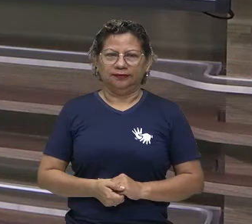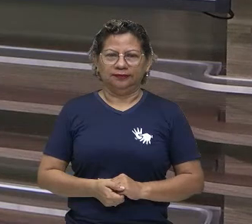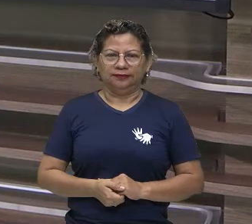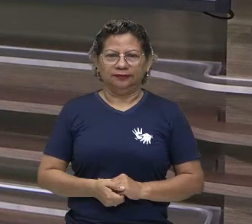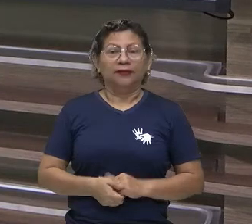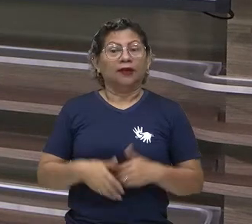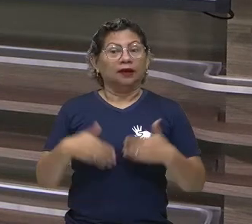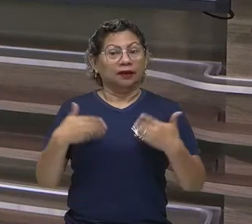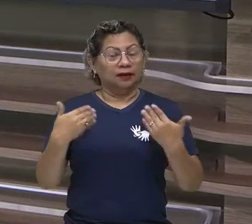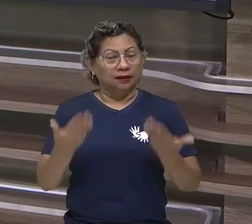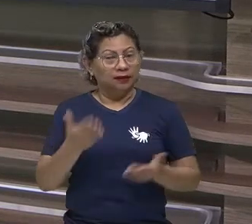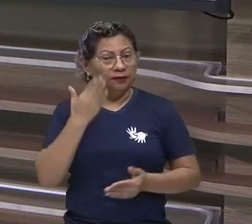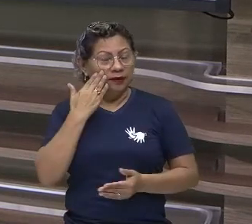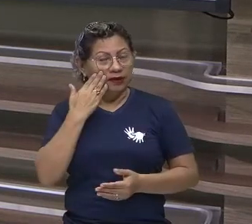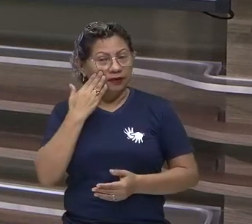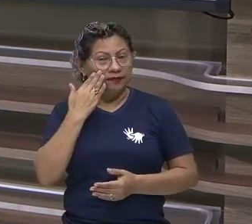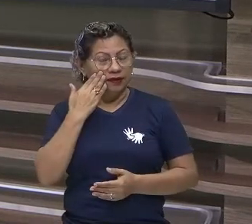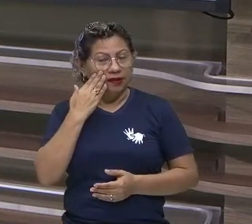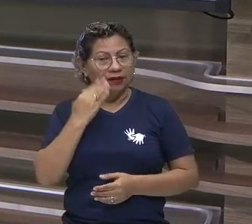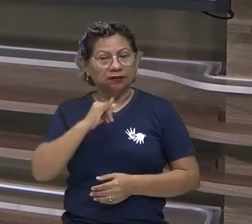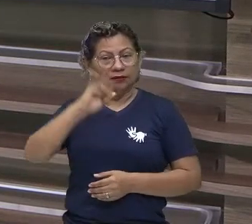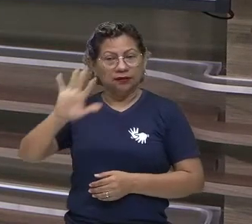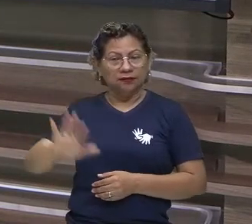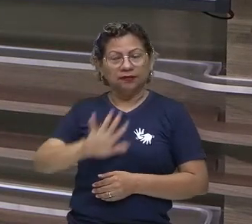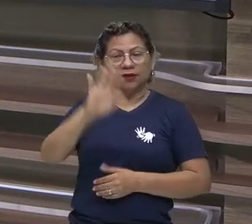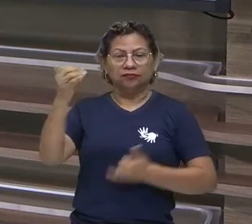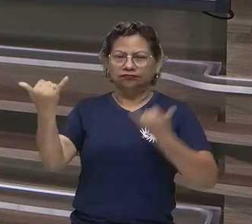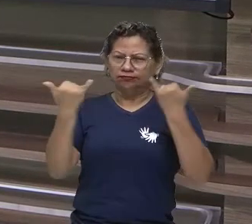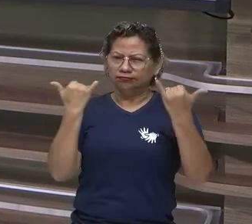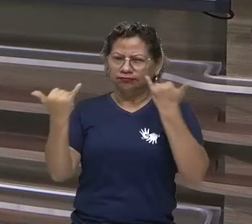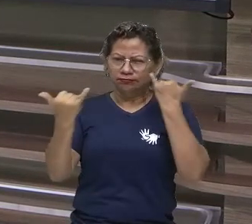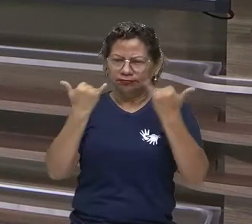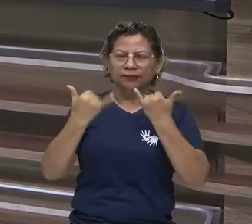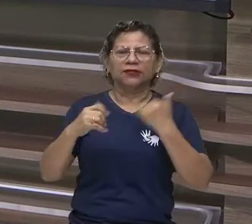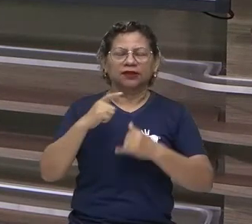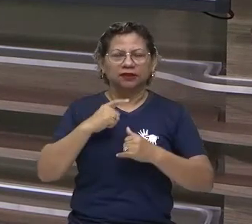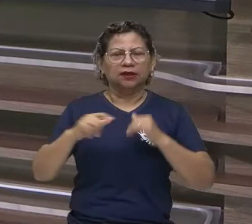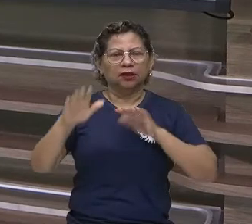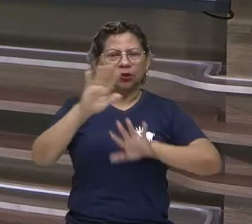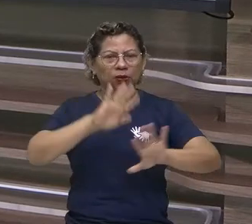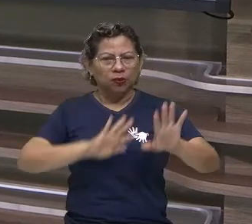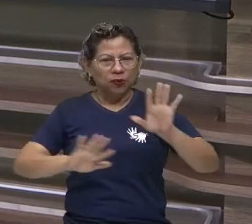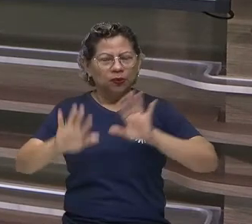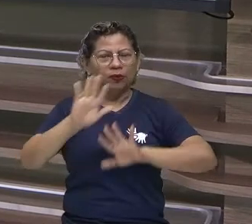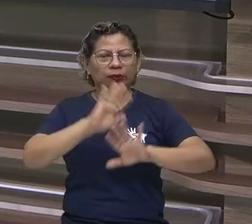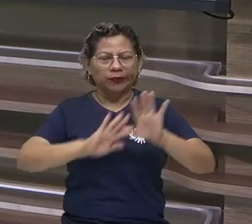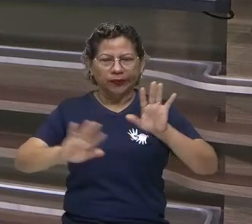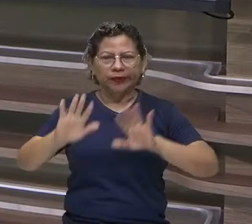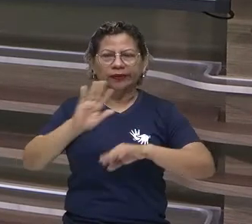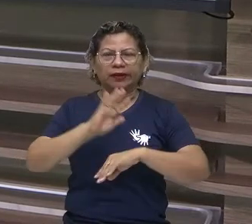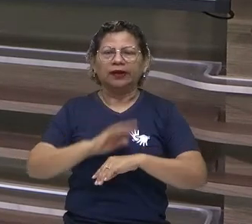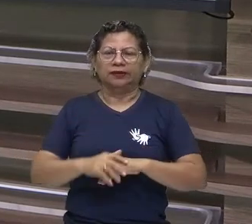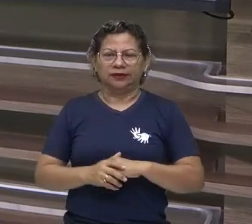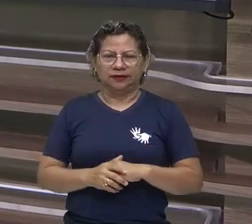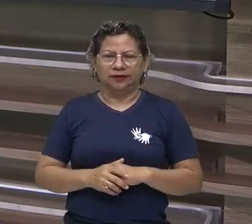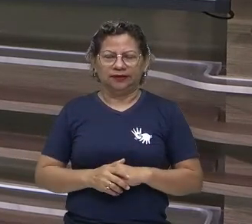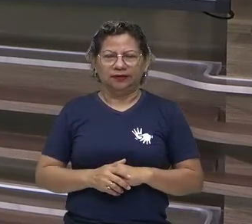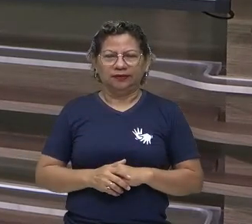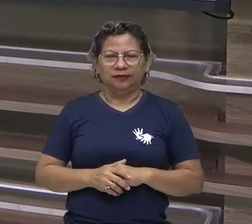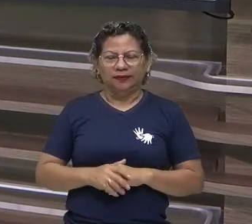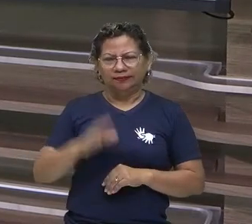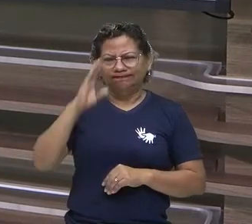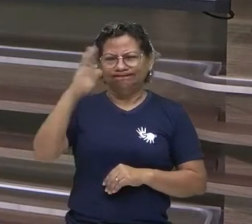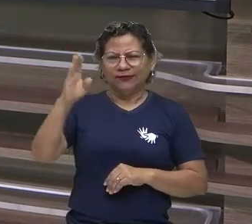é muito bem né então o vídeo aí trouxe para a gente algumas informações sobre os cuidados que devemos ter para proteger ali a nossa